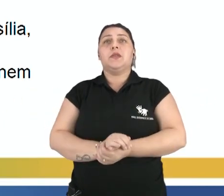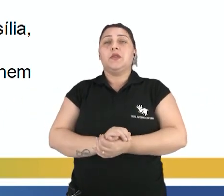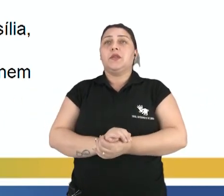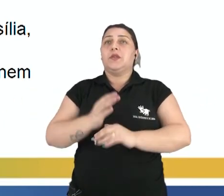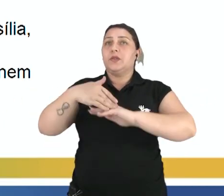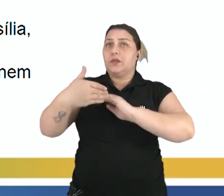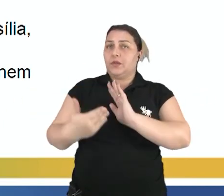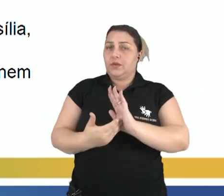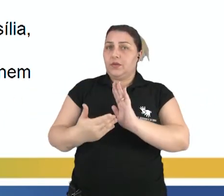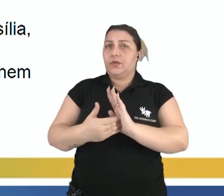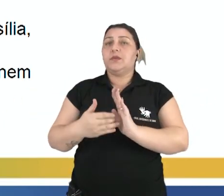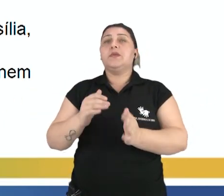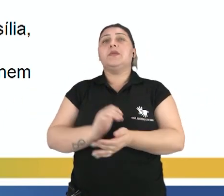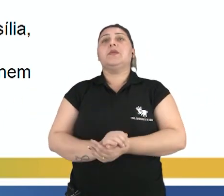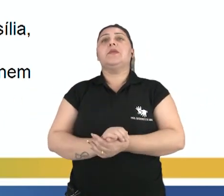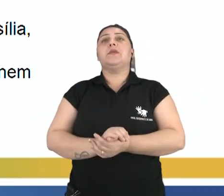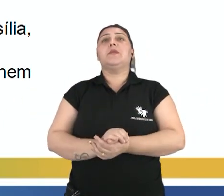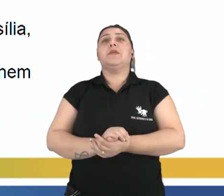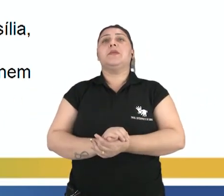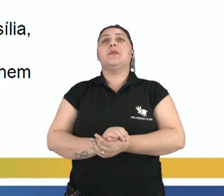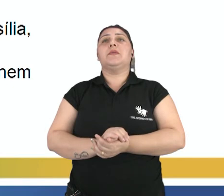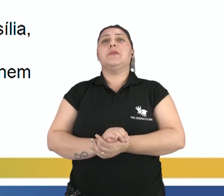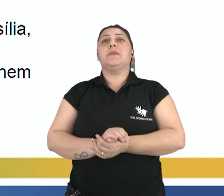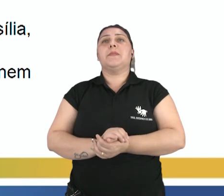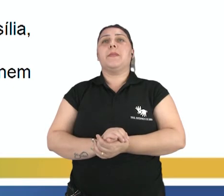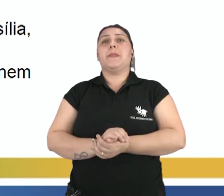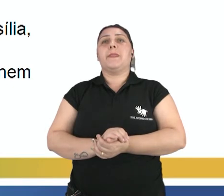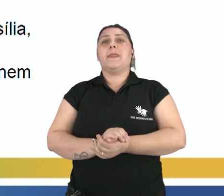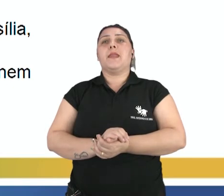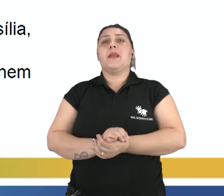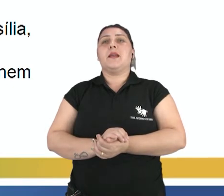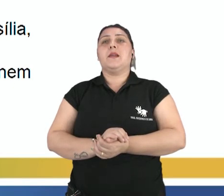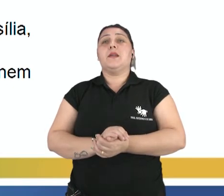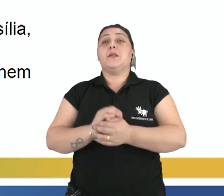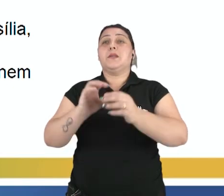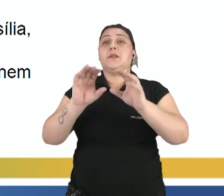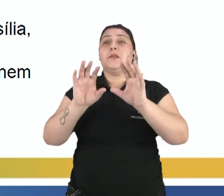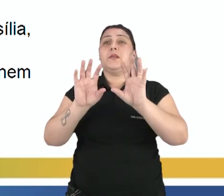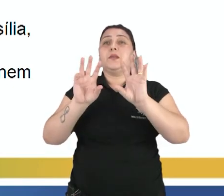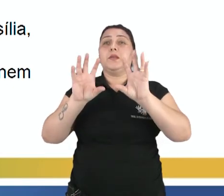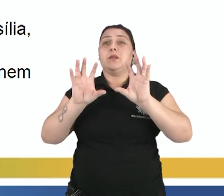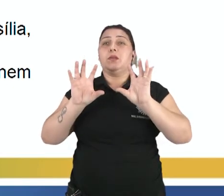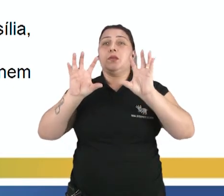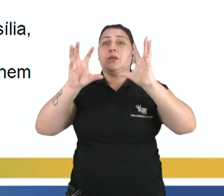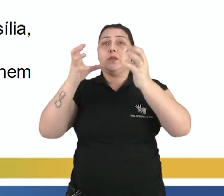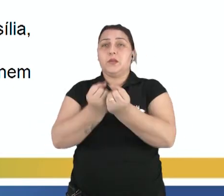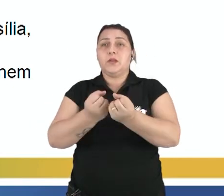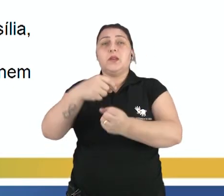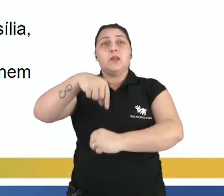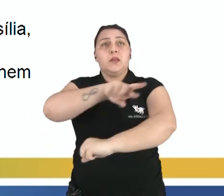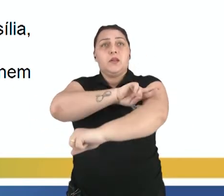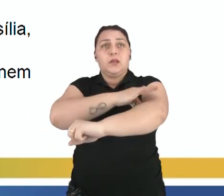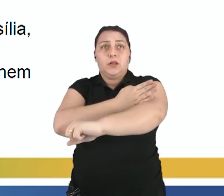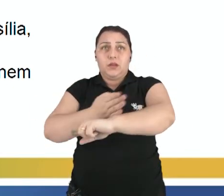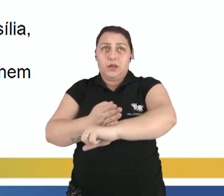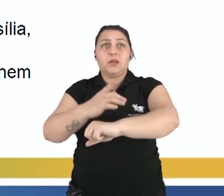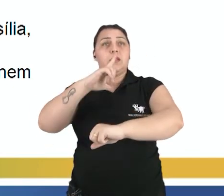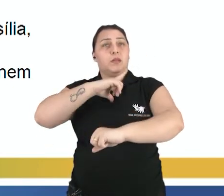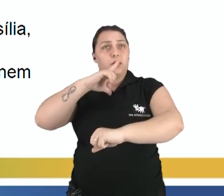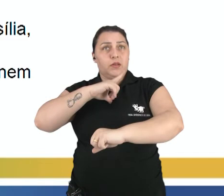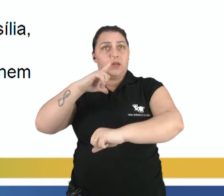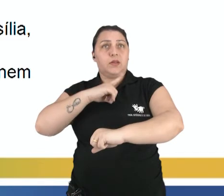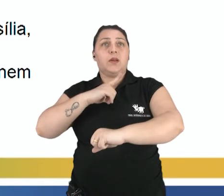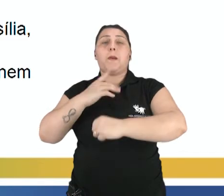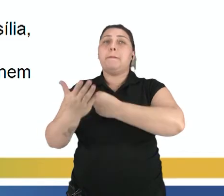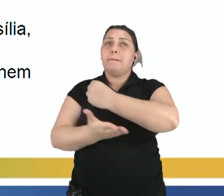completos, né, que eram enviados pelo Ministério da Saúde. Nossa capital, Rio Branco, ela disponibiliza os